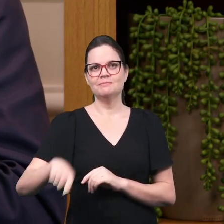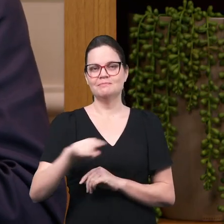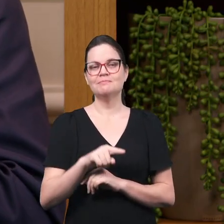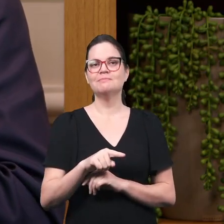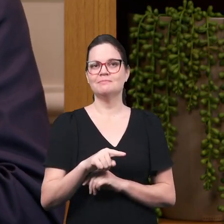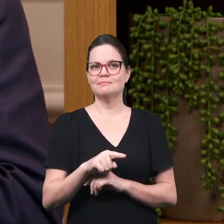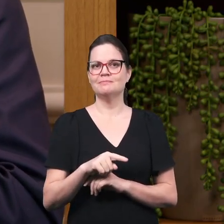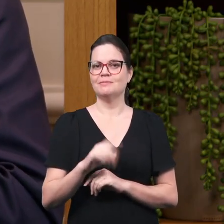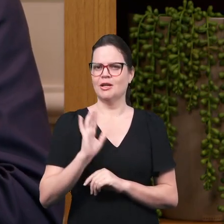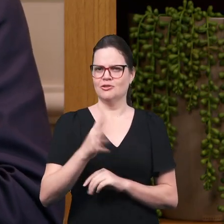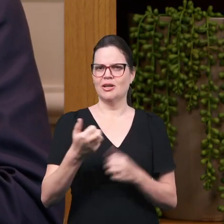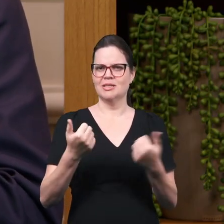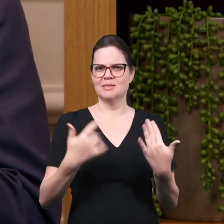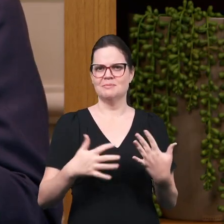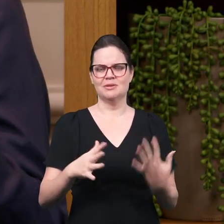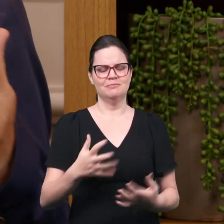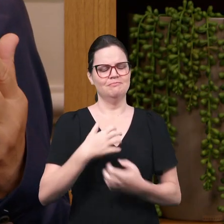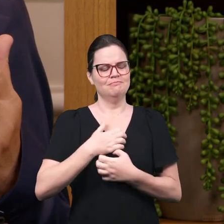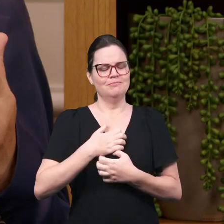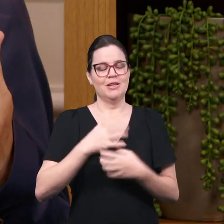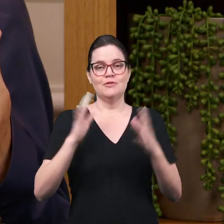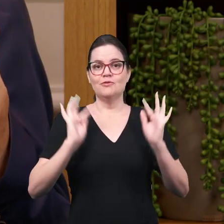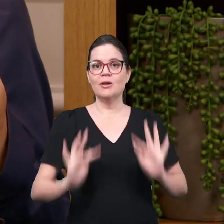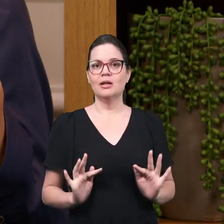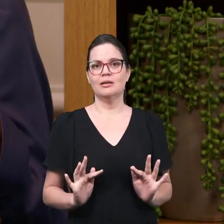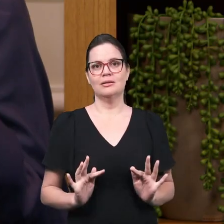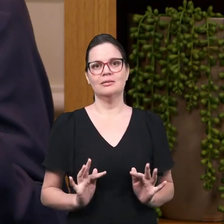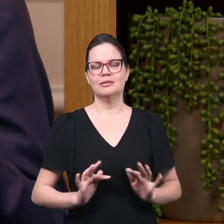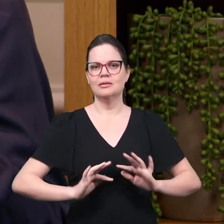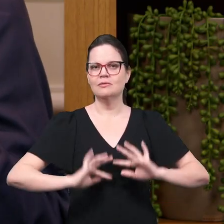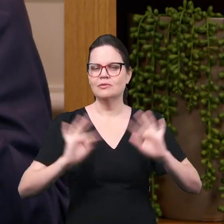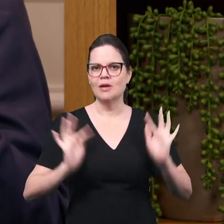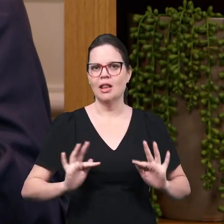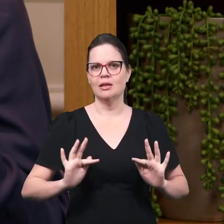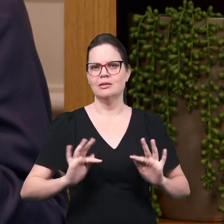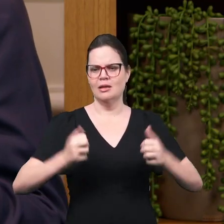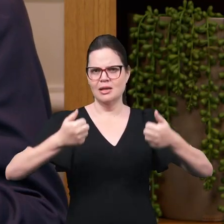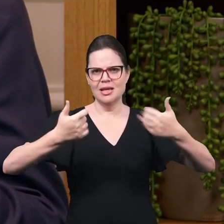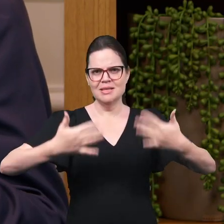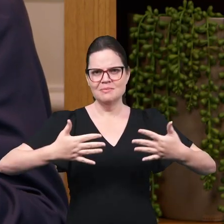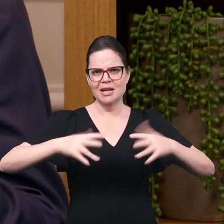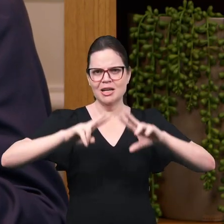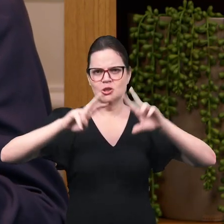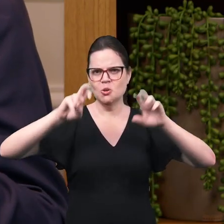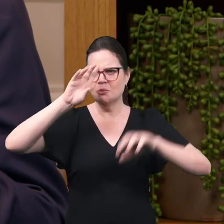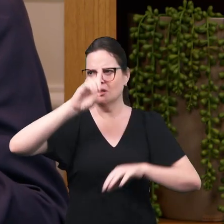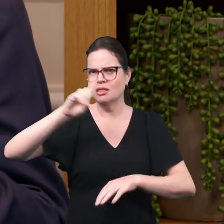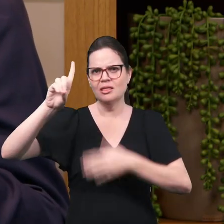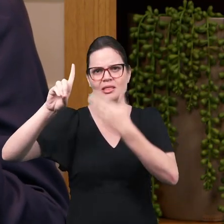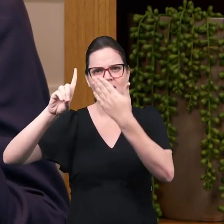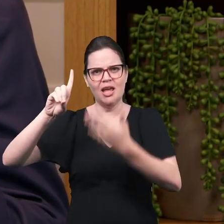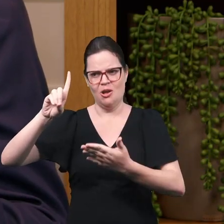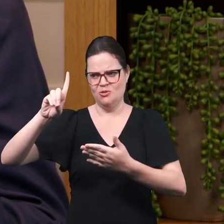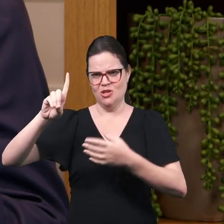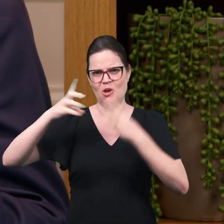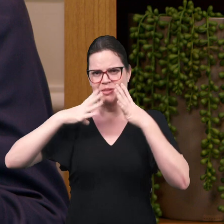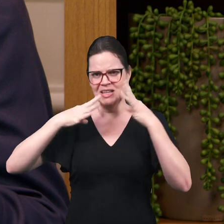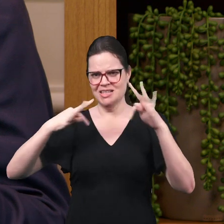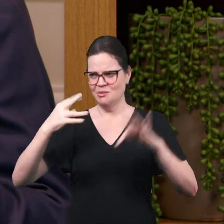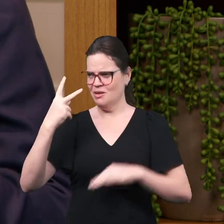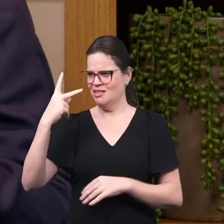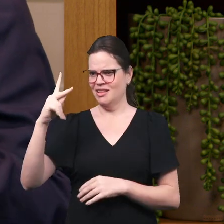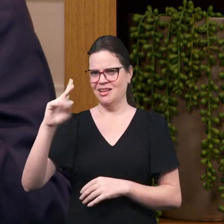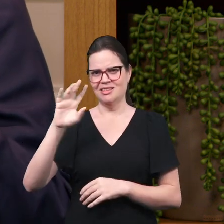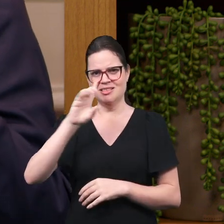nós, como falamos no início, é uma grande honra. Falar do nosso Deus, do Deus que nos salvou,